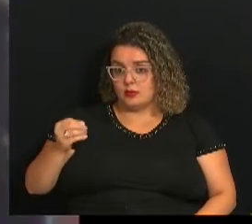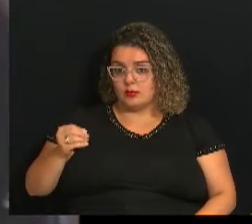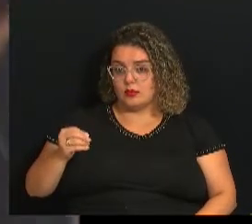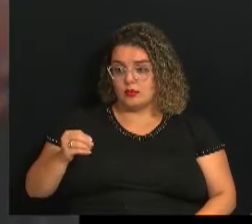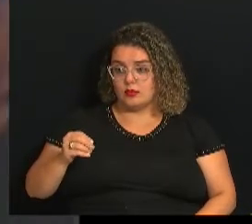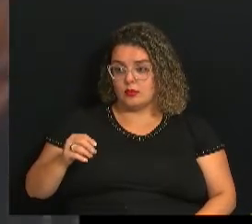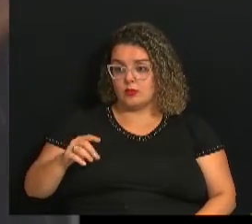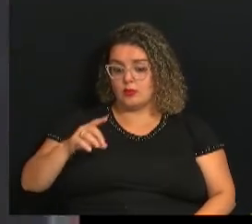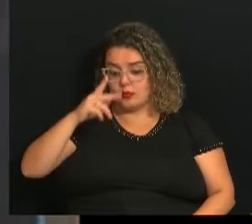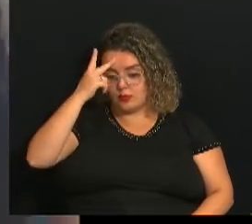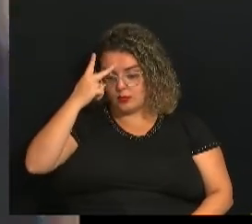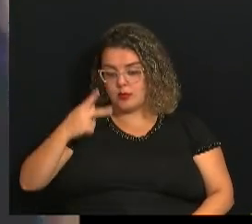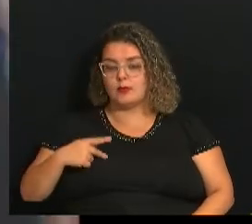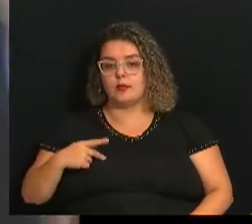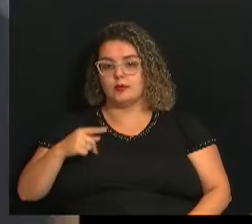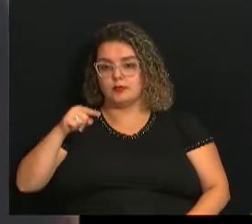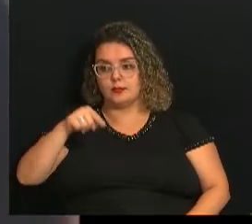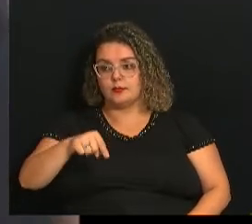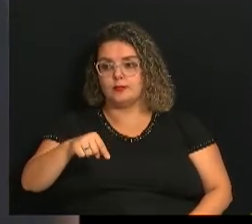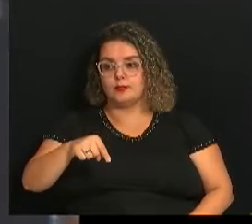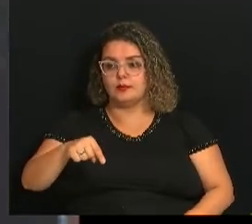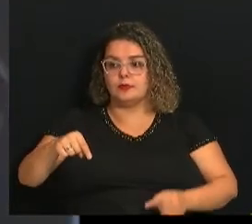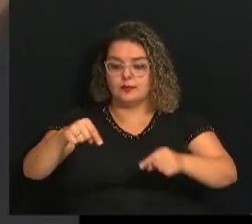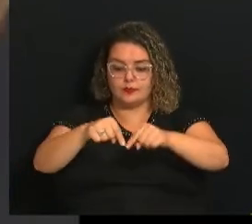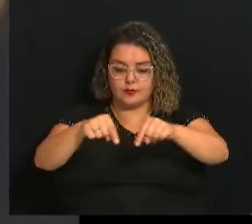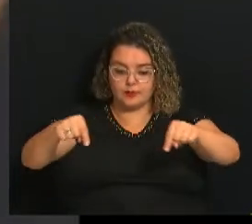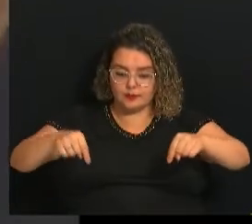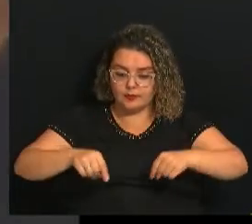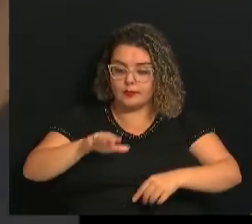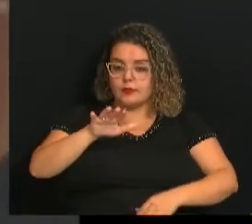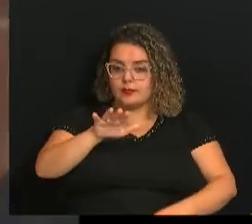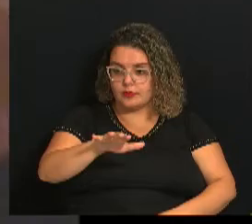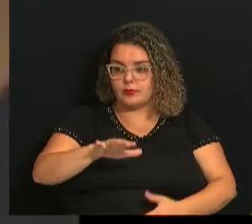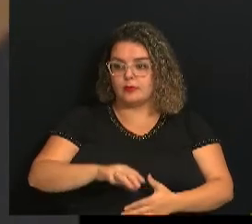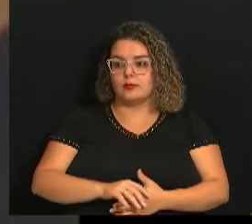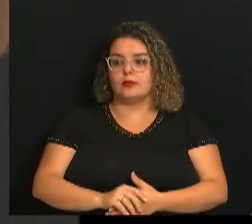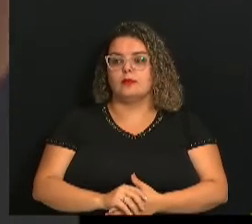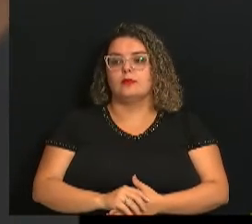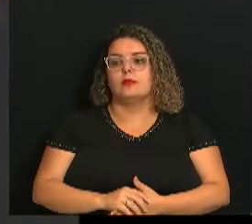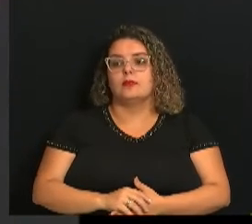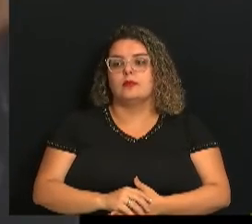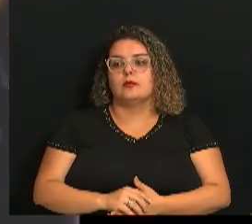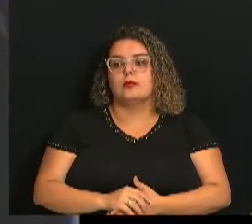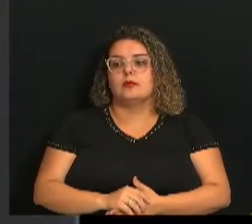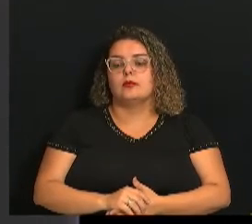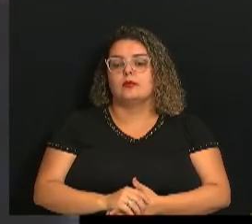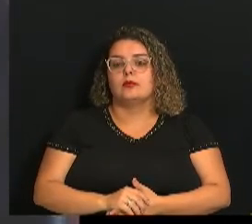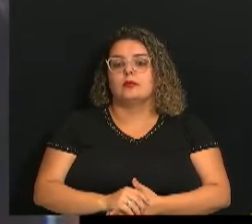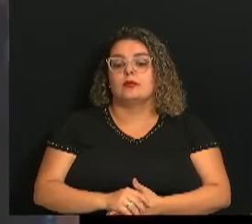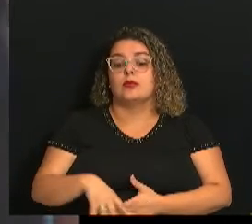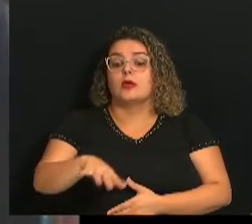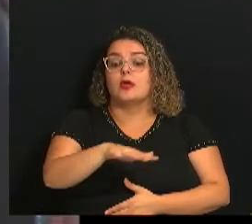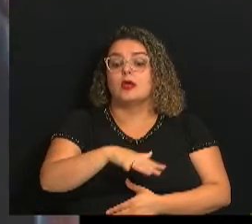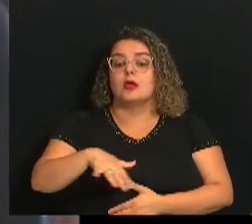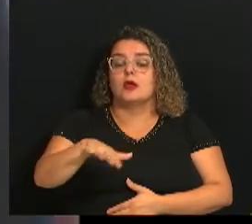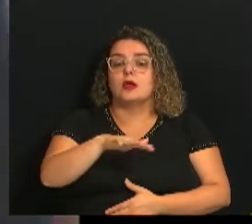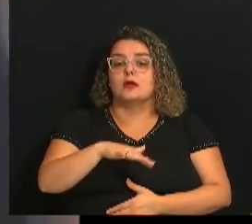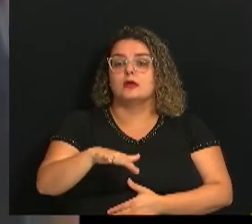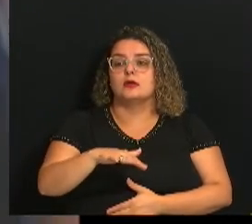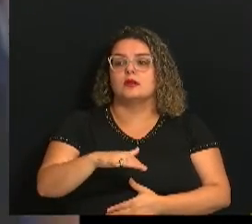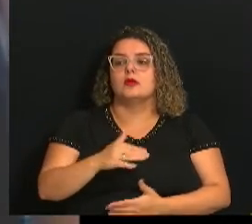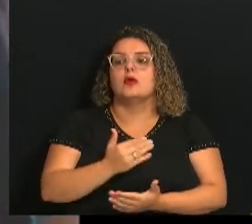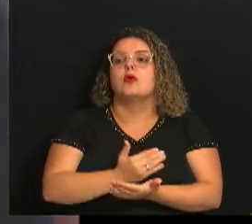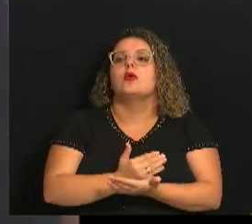que colocou lá o seu gabinete e colocou lá o desejo de que aquele espaço passasse a ser